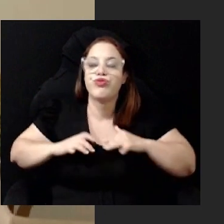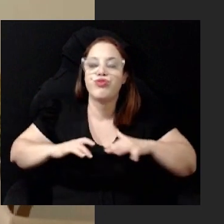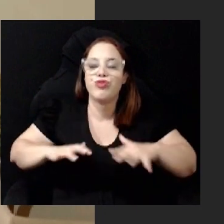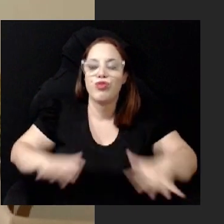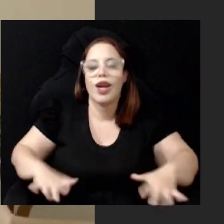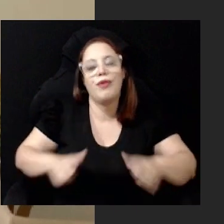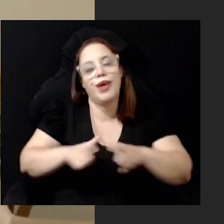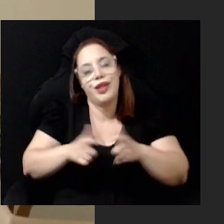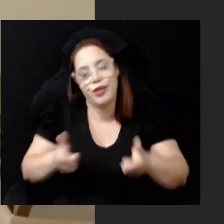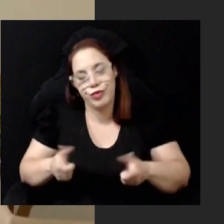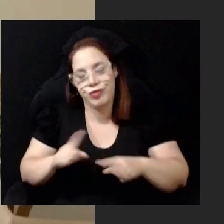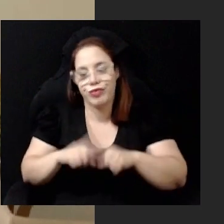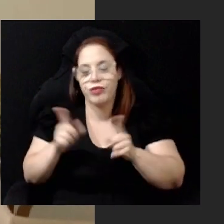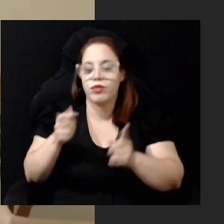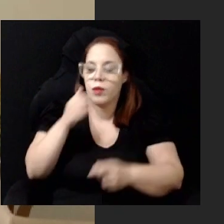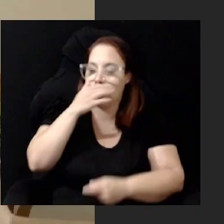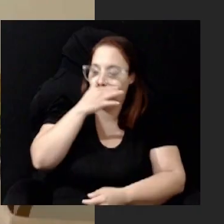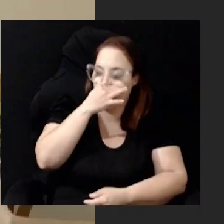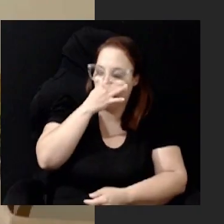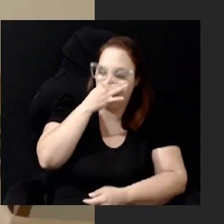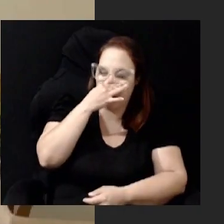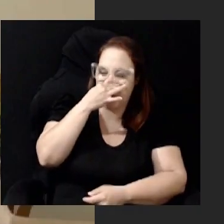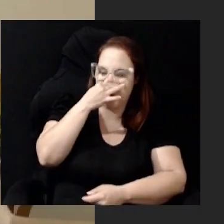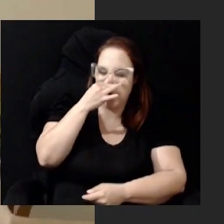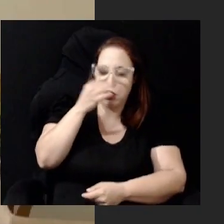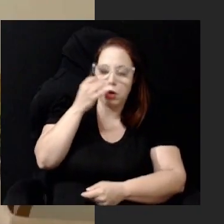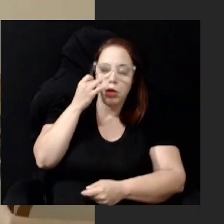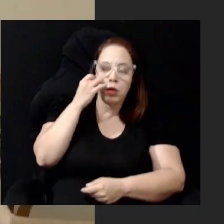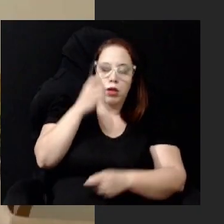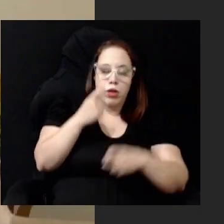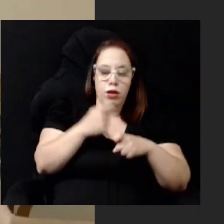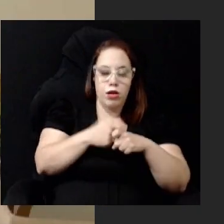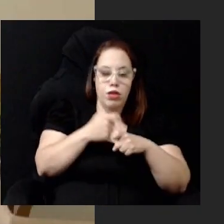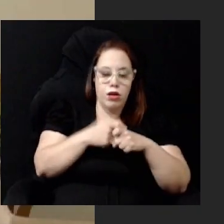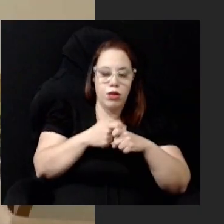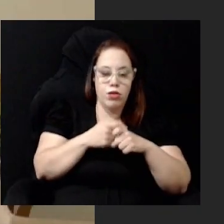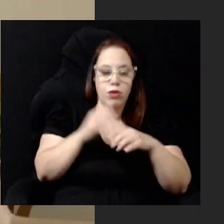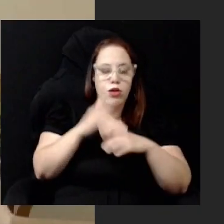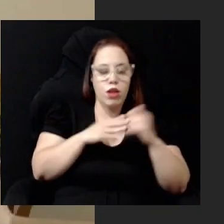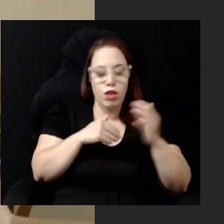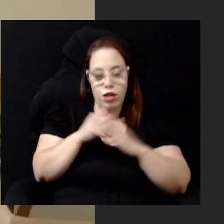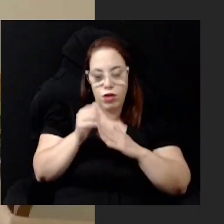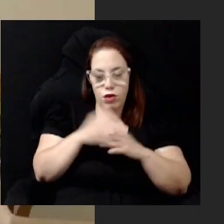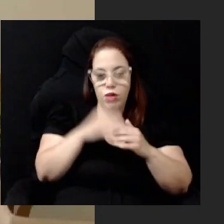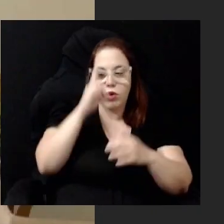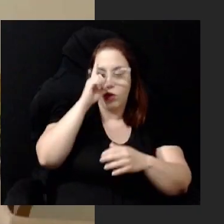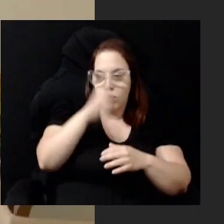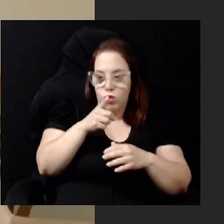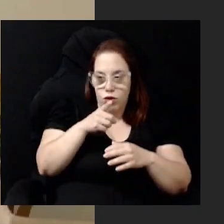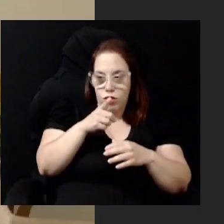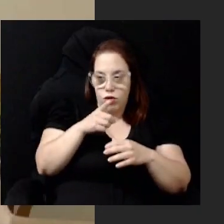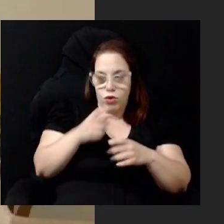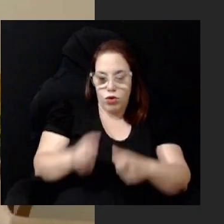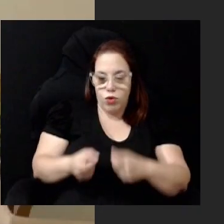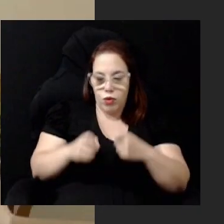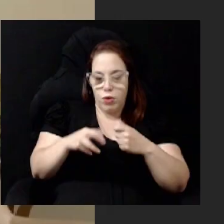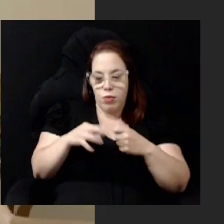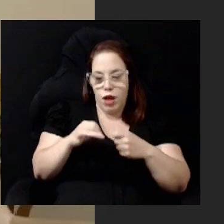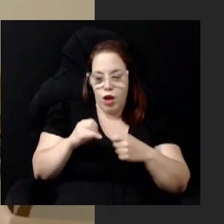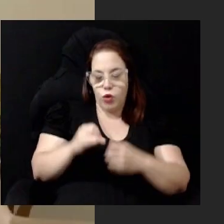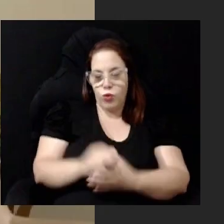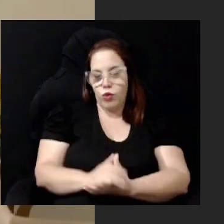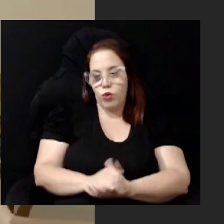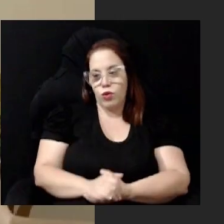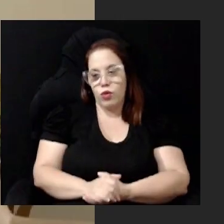muito maior. Mas aí você vai focar não no osso, você vai focar no tratamento e no diagnóstico do tumor primário. Mas